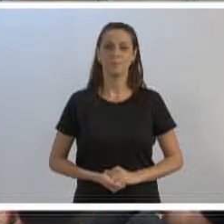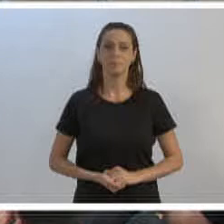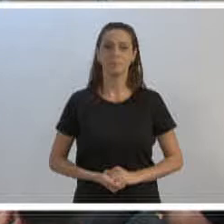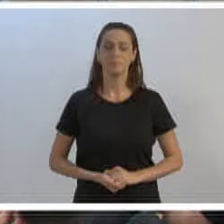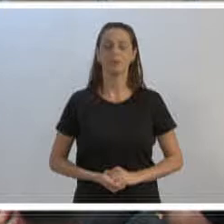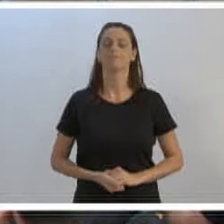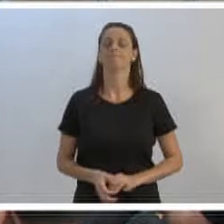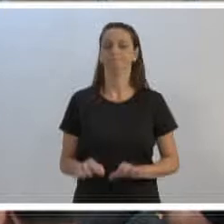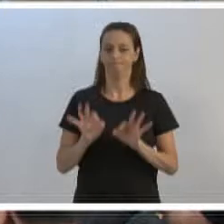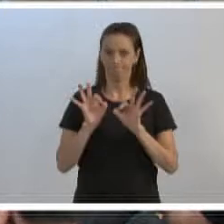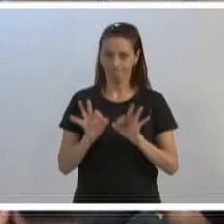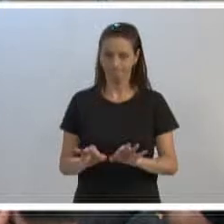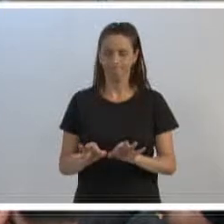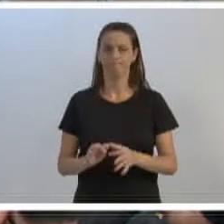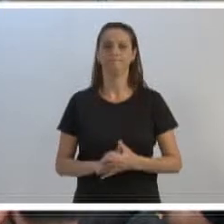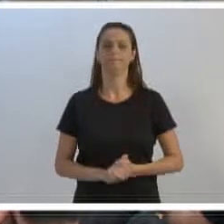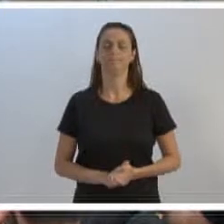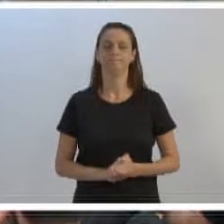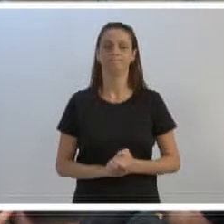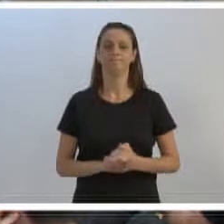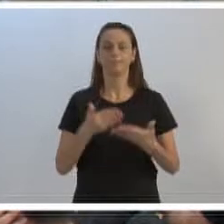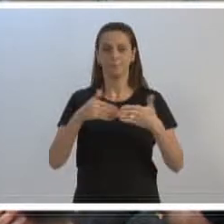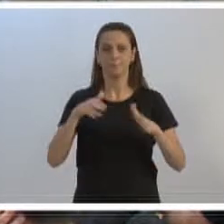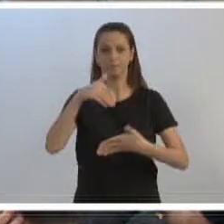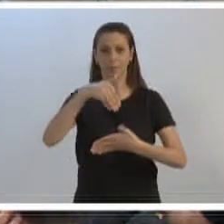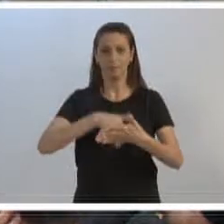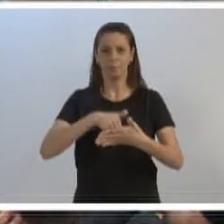Tá certo, então, em votação.